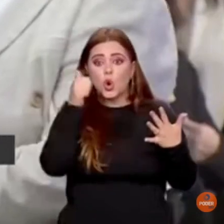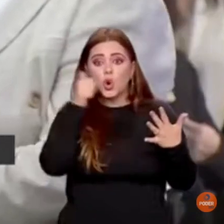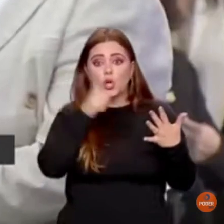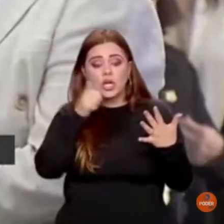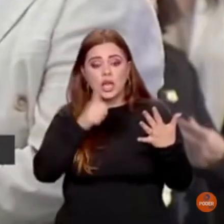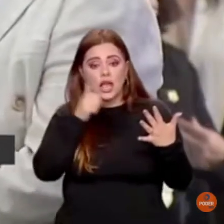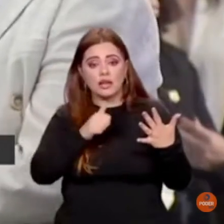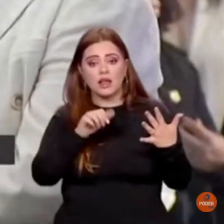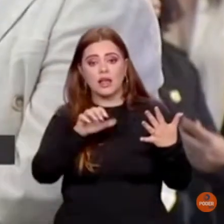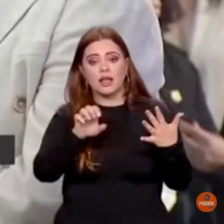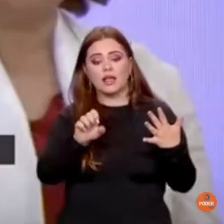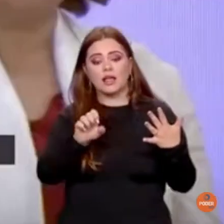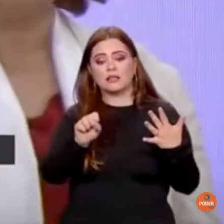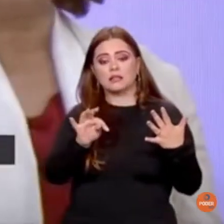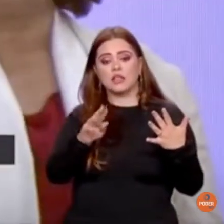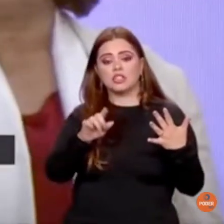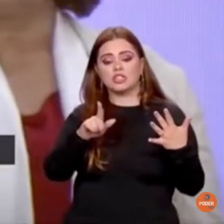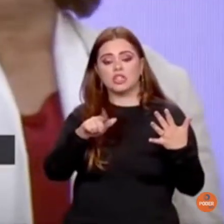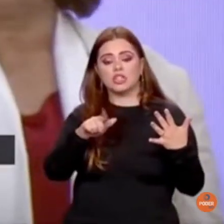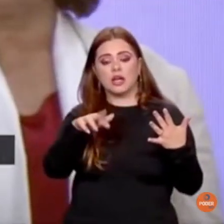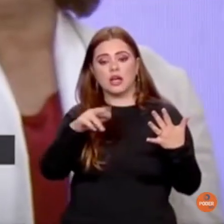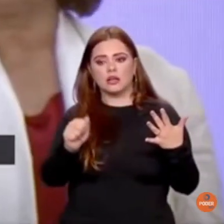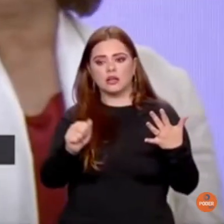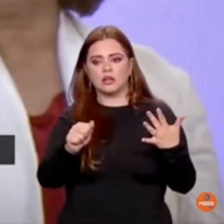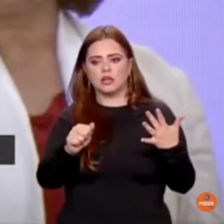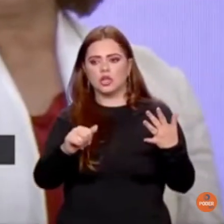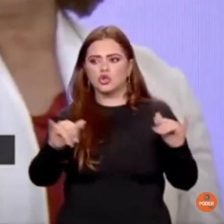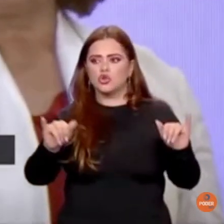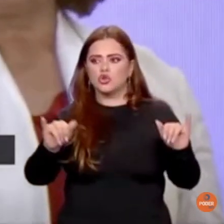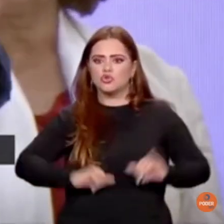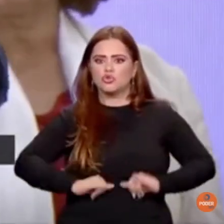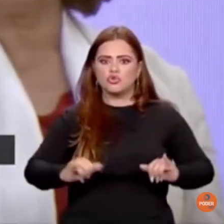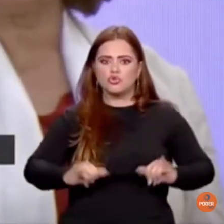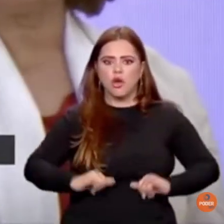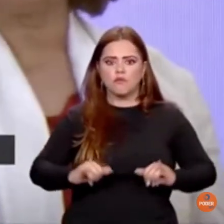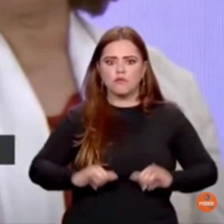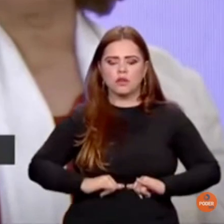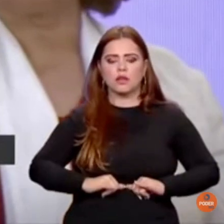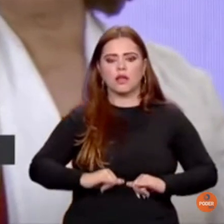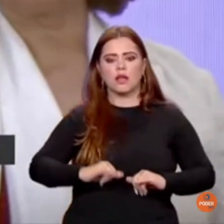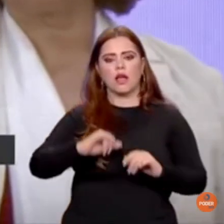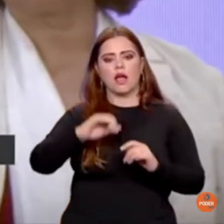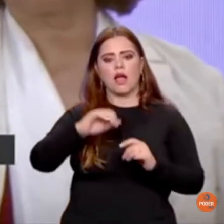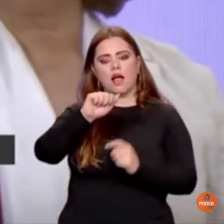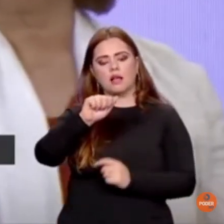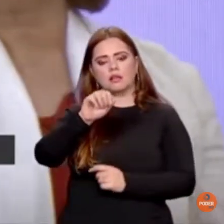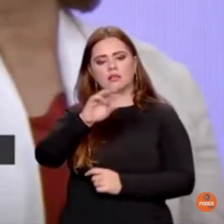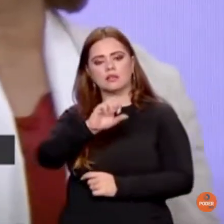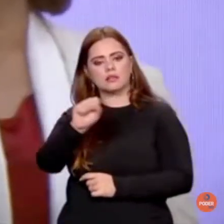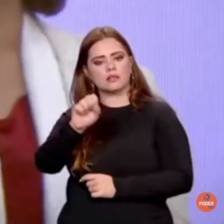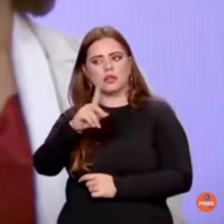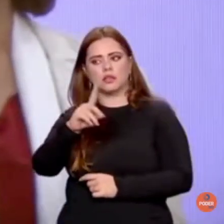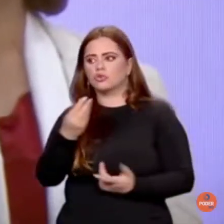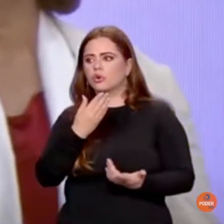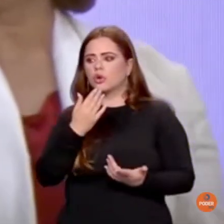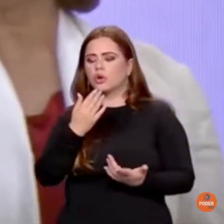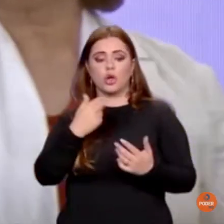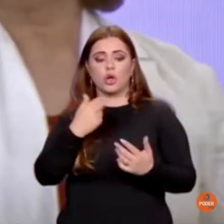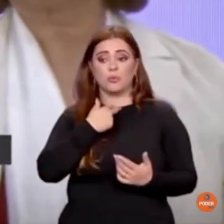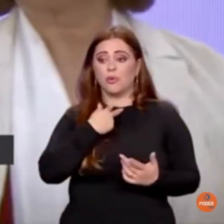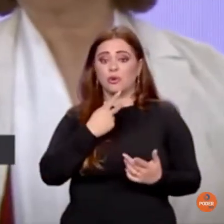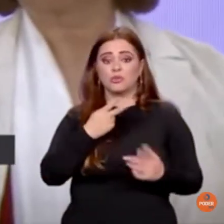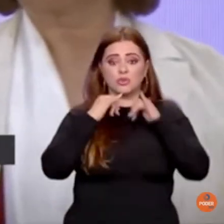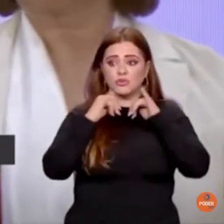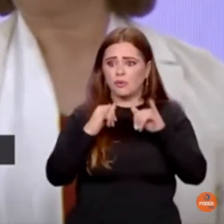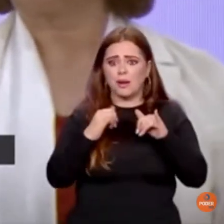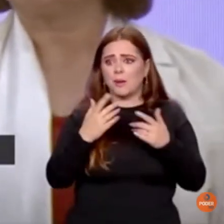assédio nos grandes escritórios de advogados desse país. Não sei, não posso dizer porque não sei, mas eu acho